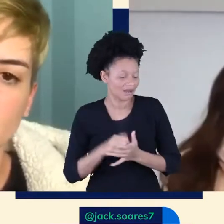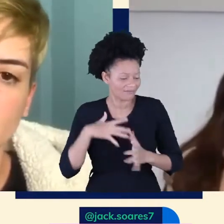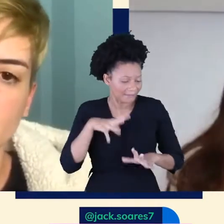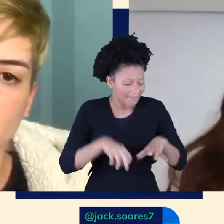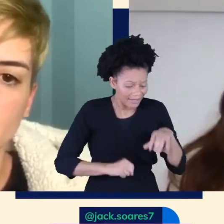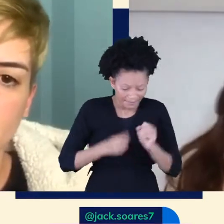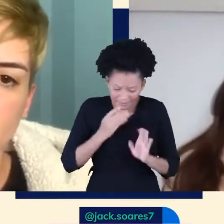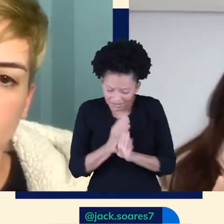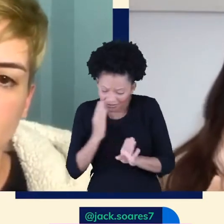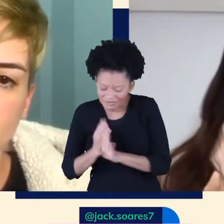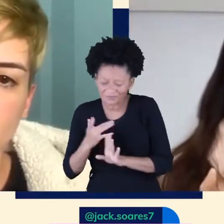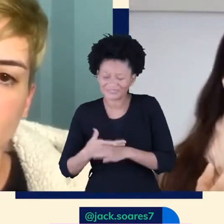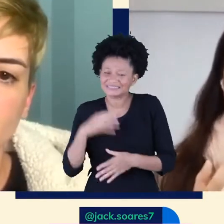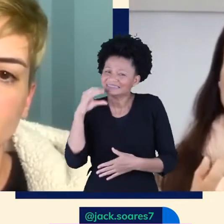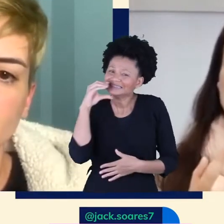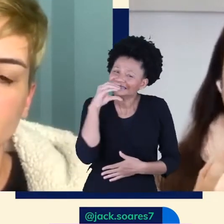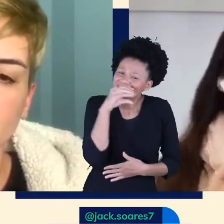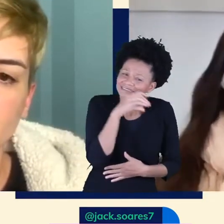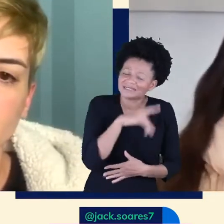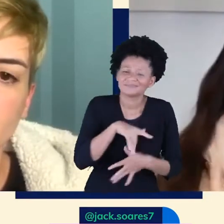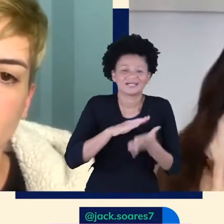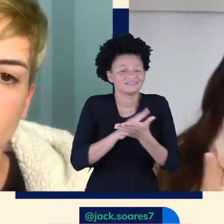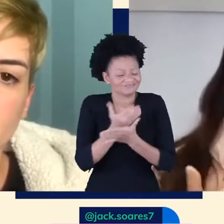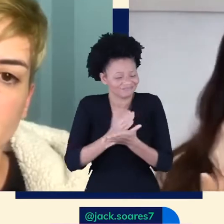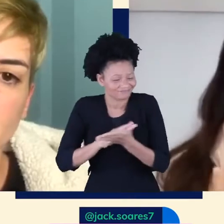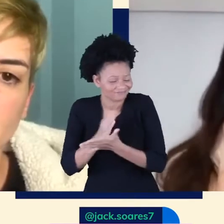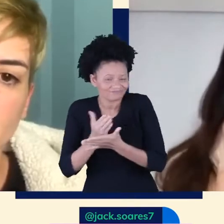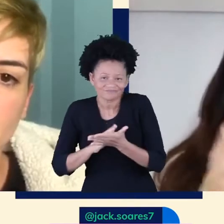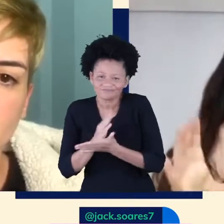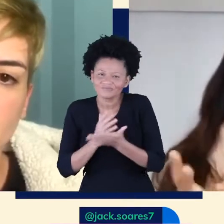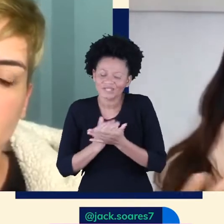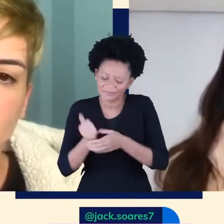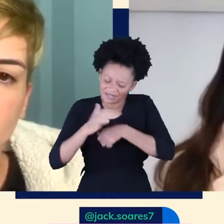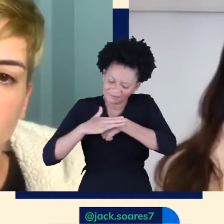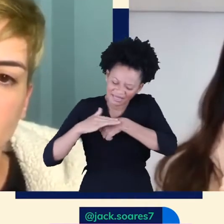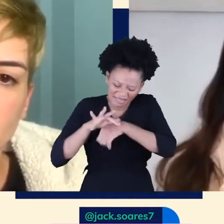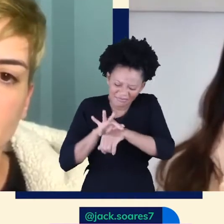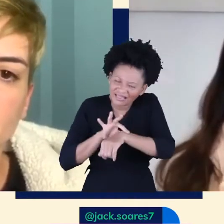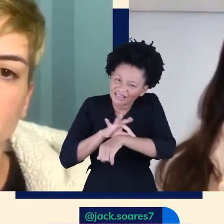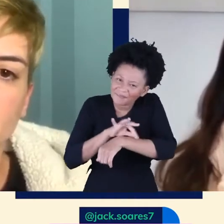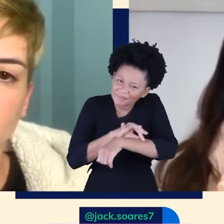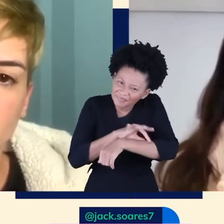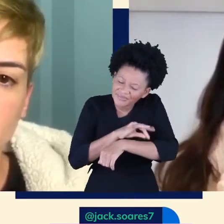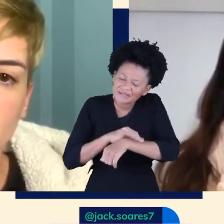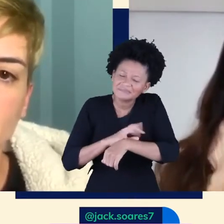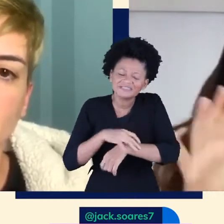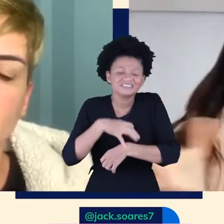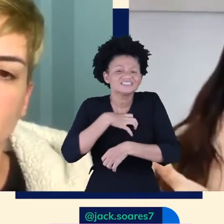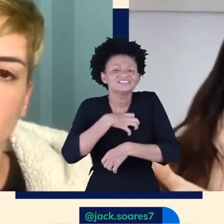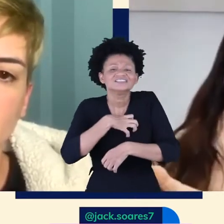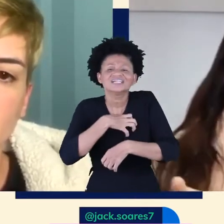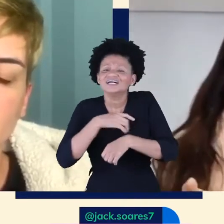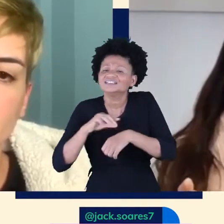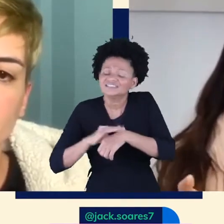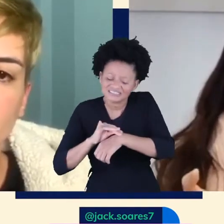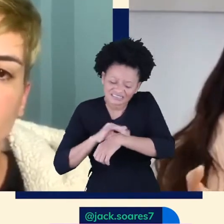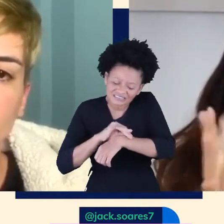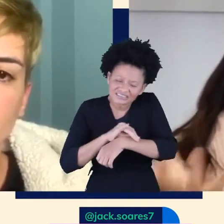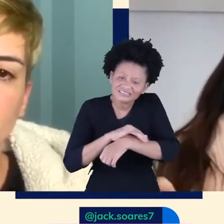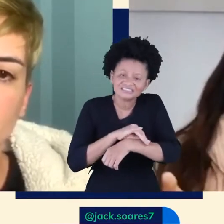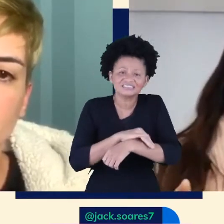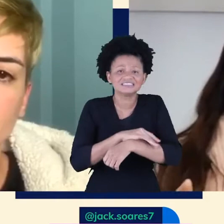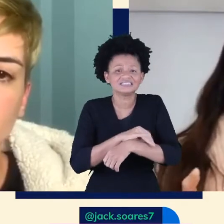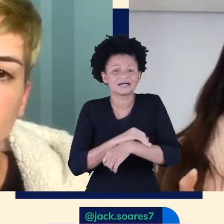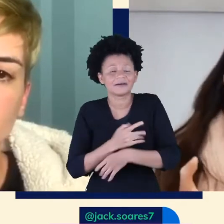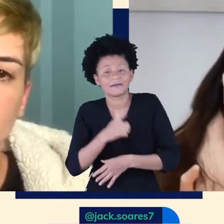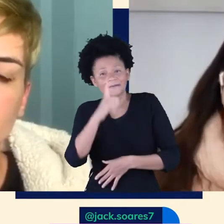descobrir, porque estava abafado, né? Porque está incomodando. É uma parte cheia de pelezinha. É a parte mais sensível do nosso corpo,